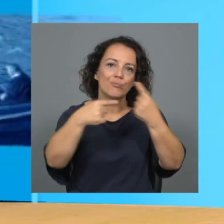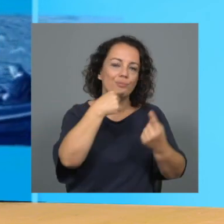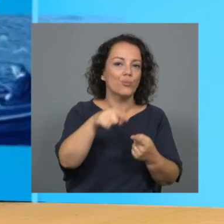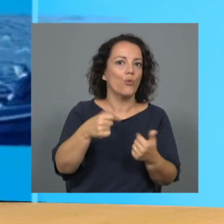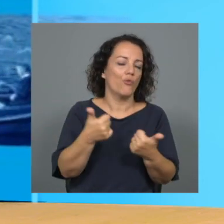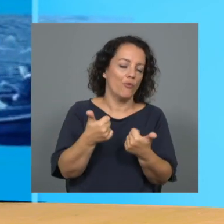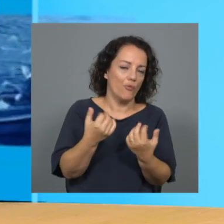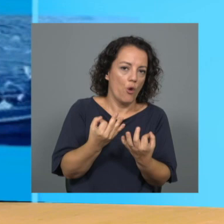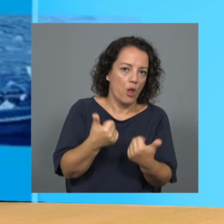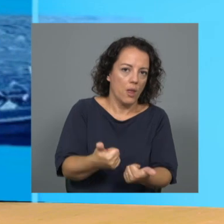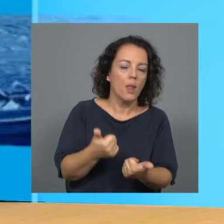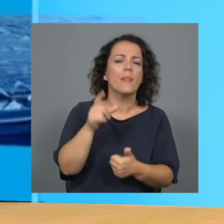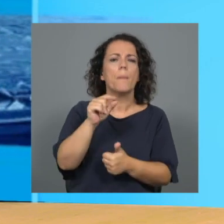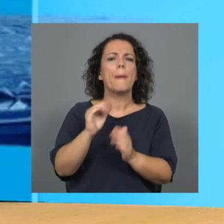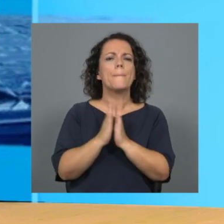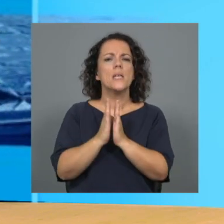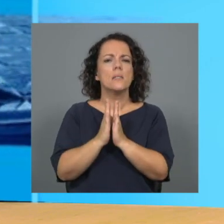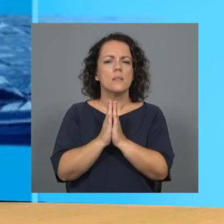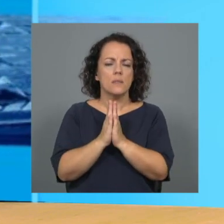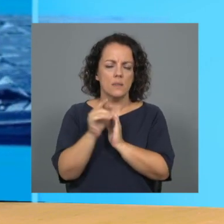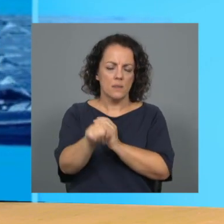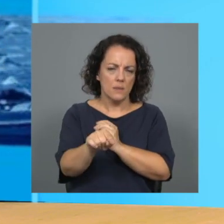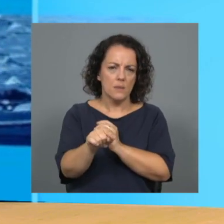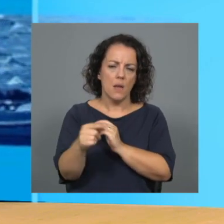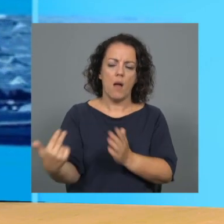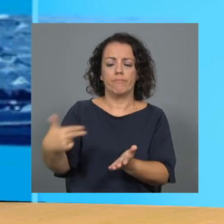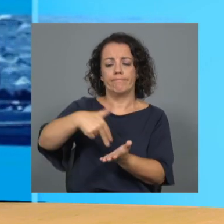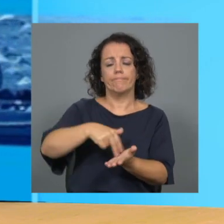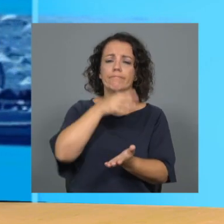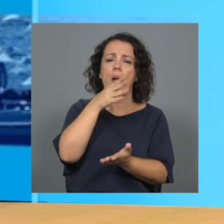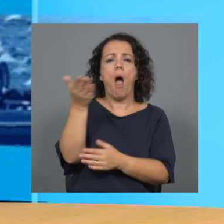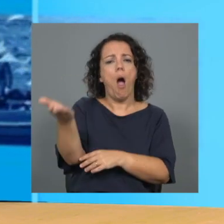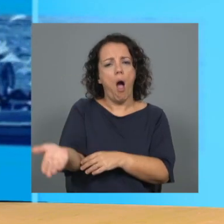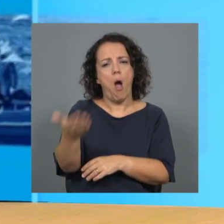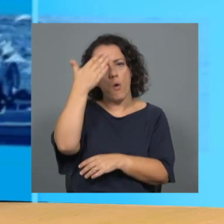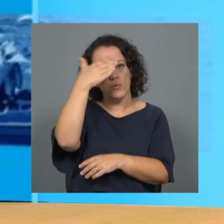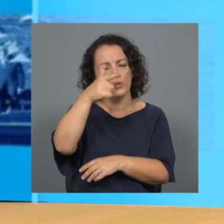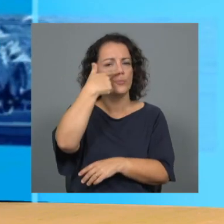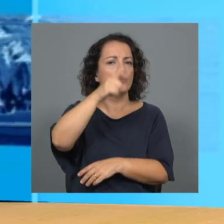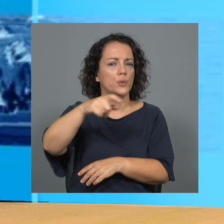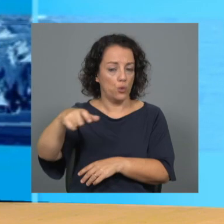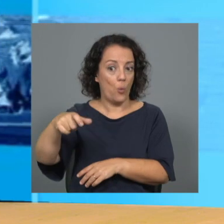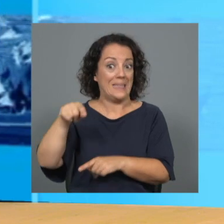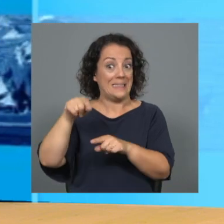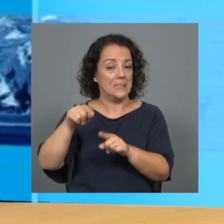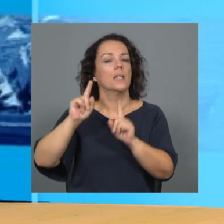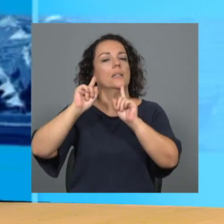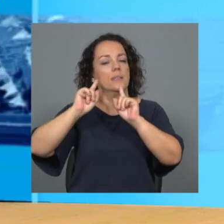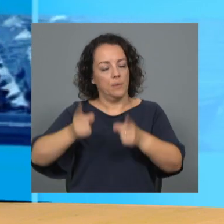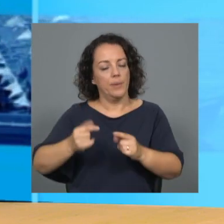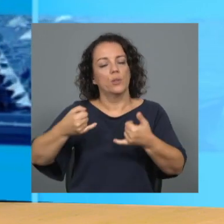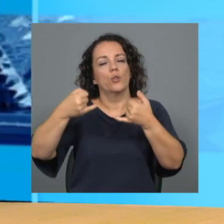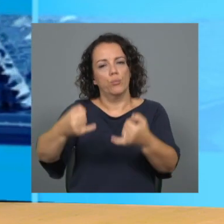nas Eucaristias, que estávamos neste gabinete e que poderíamos receber as pessoas. E a partir daí recebemos mesmo